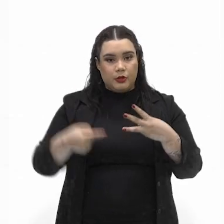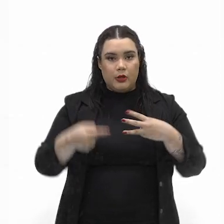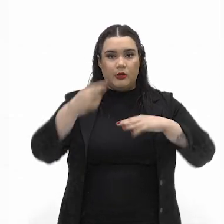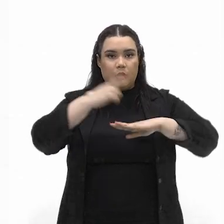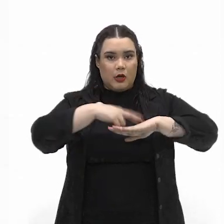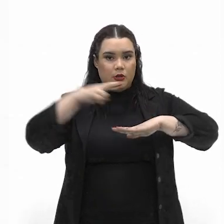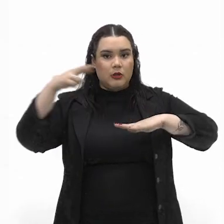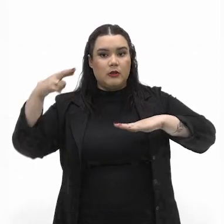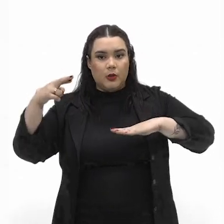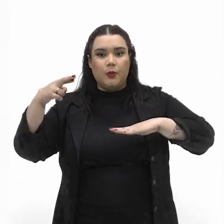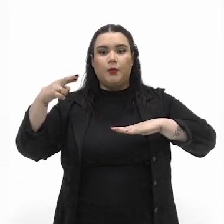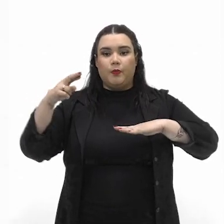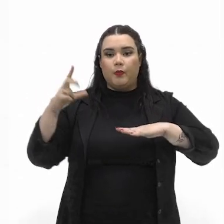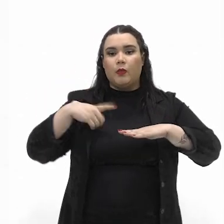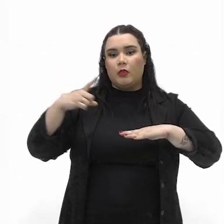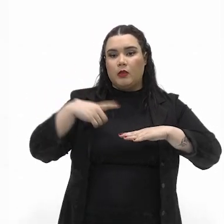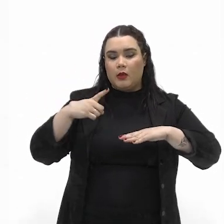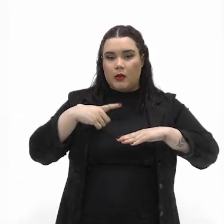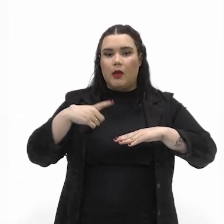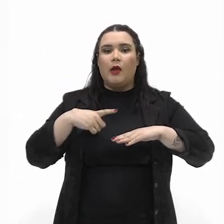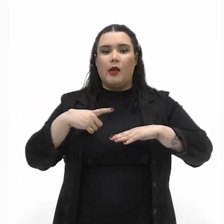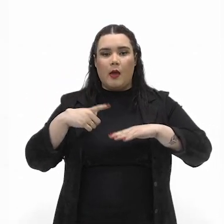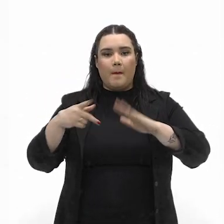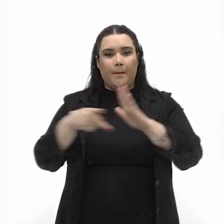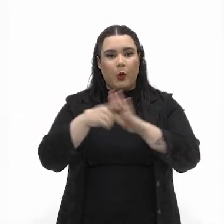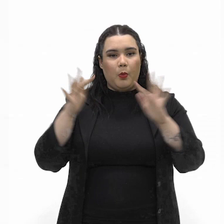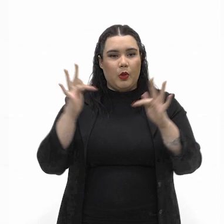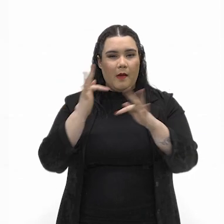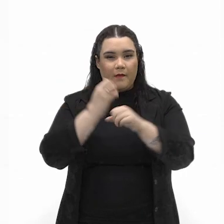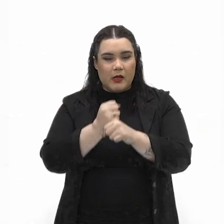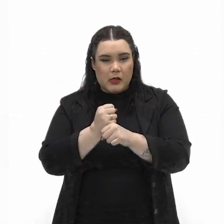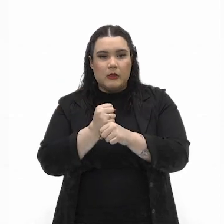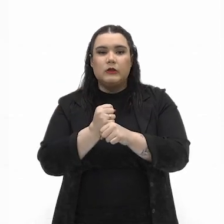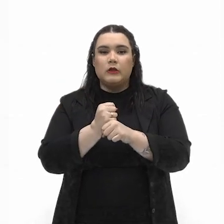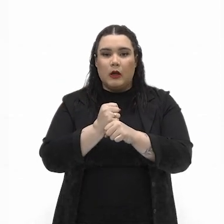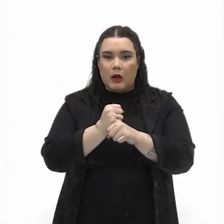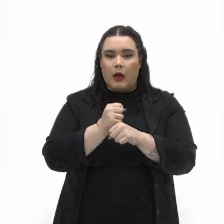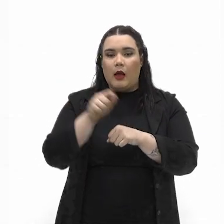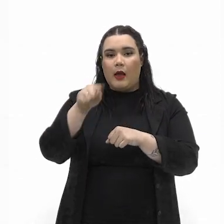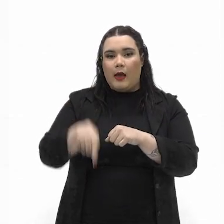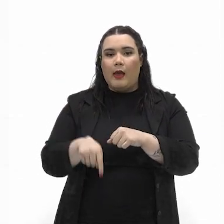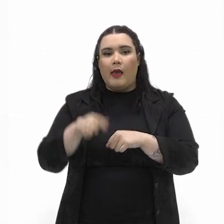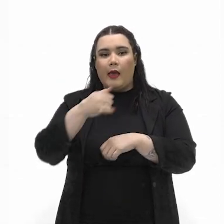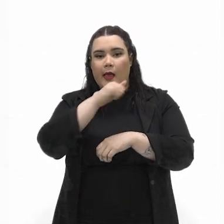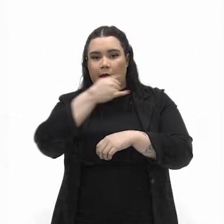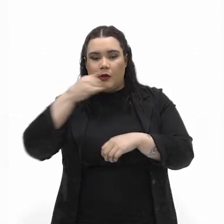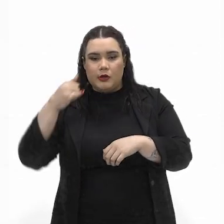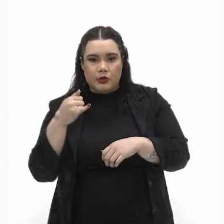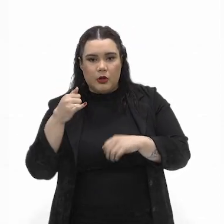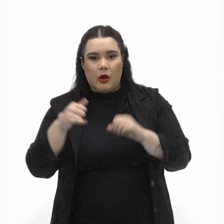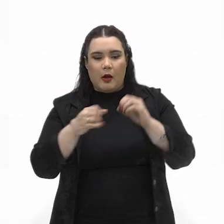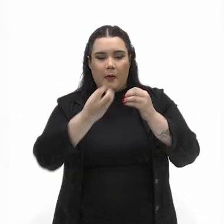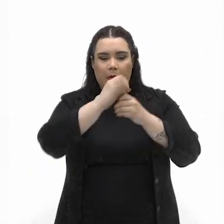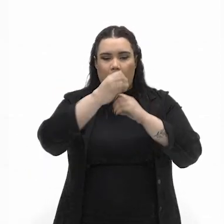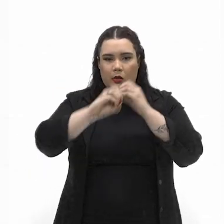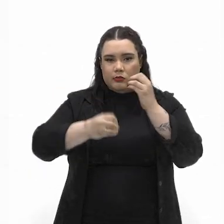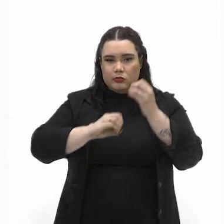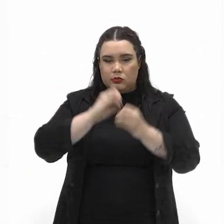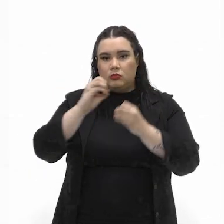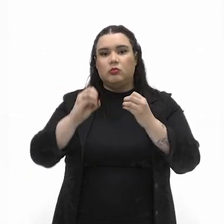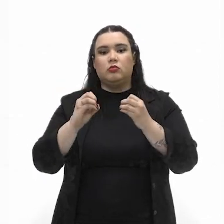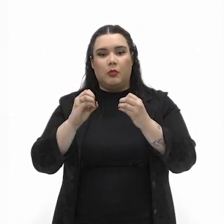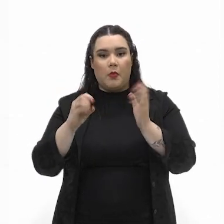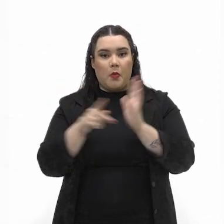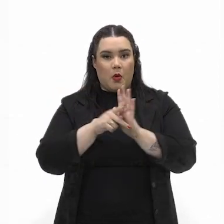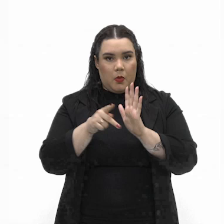é a capacidade que alguns elementos fisicamente estáveis possuem de emitir energia em forma de partículas ou ondas